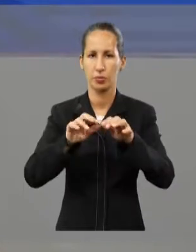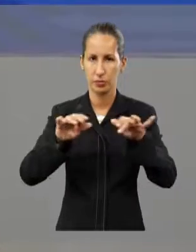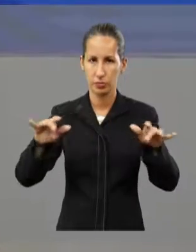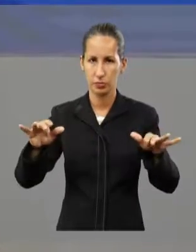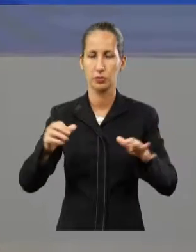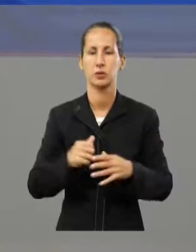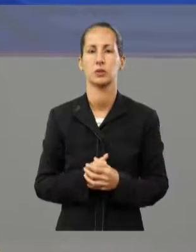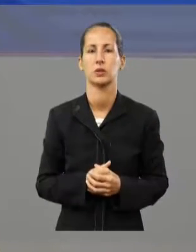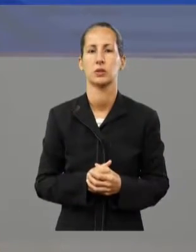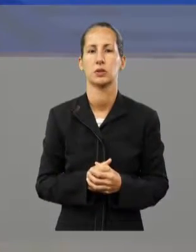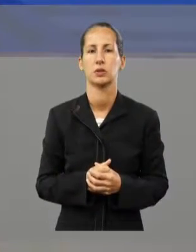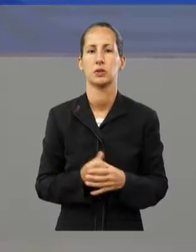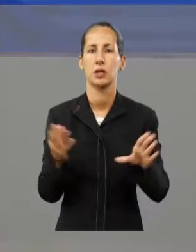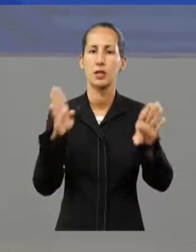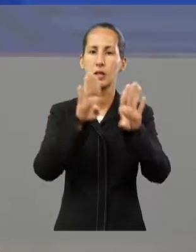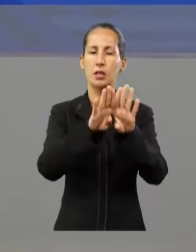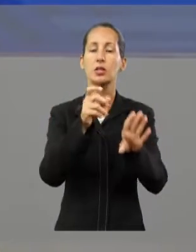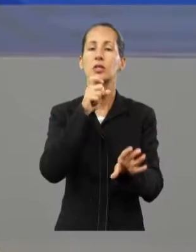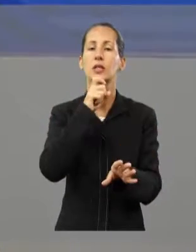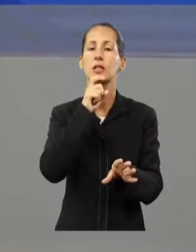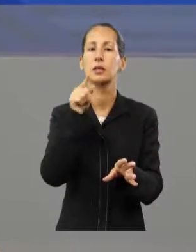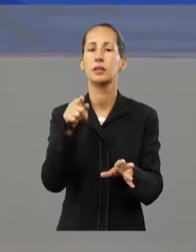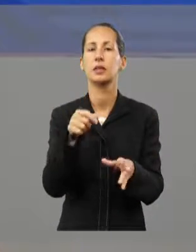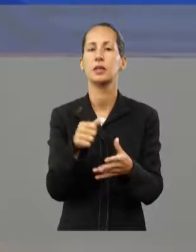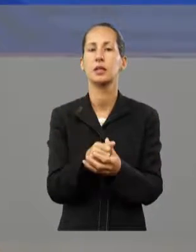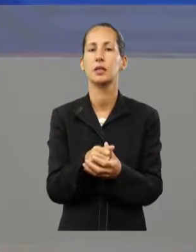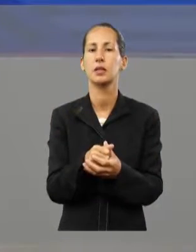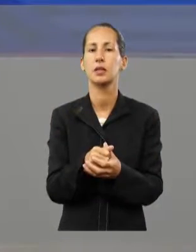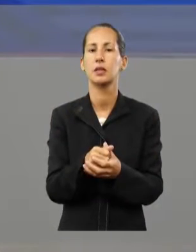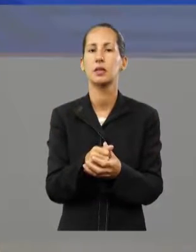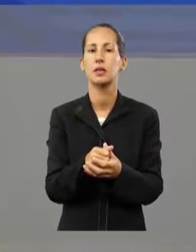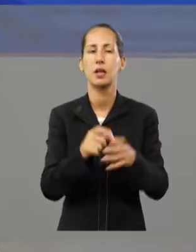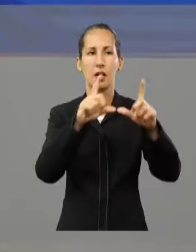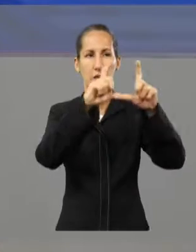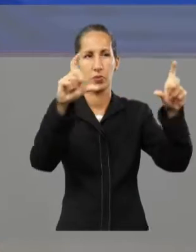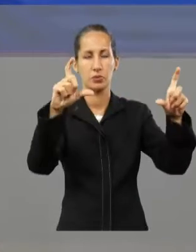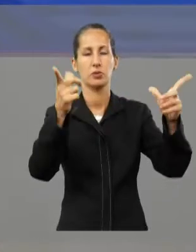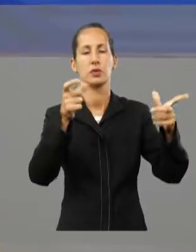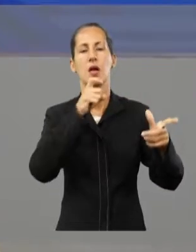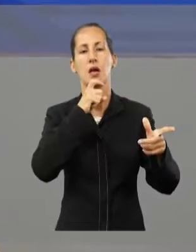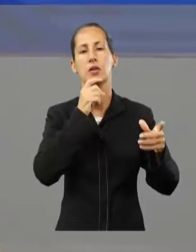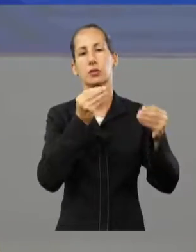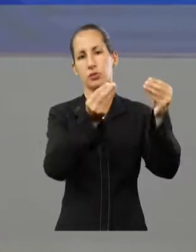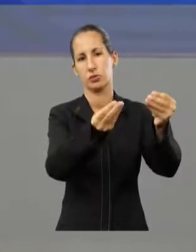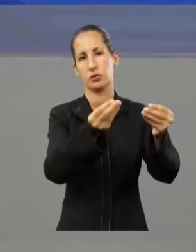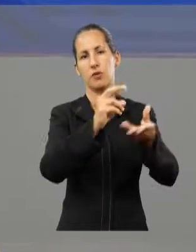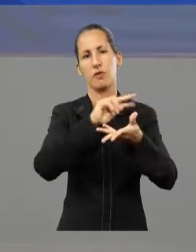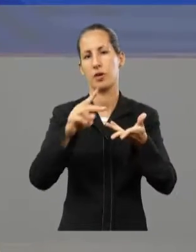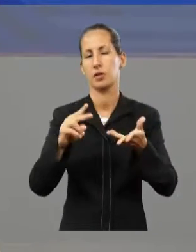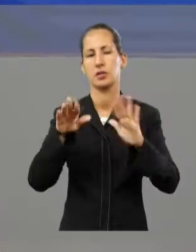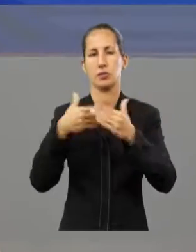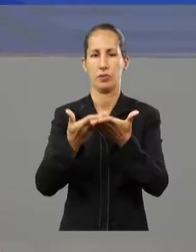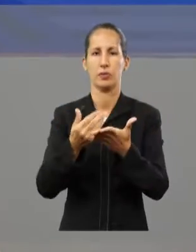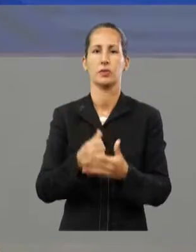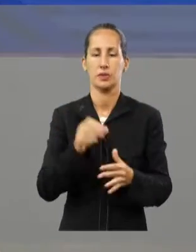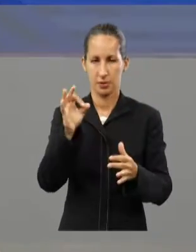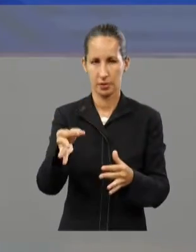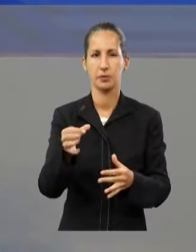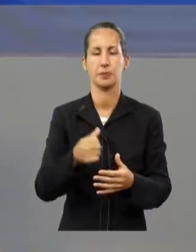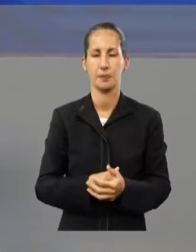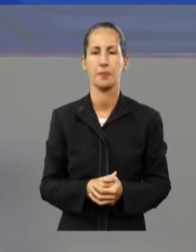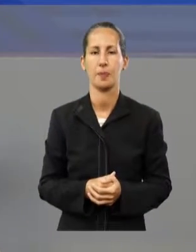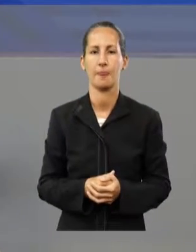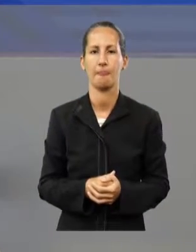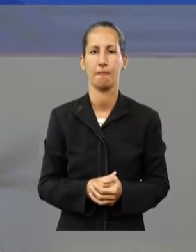computadores, geladeira. Às vezes até uma concessionária. Eu destinei um bocado de colégio. Tá certo? Isso quer dizer